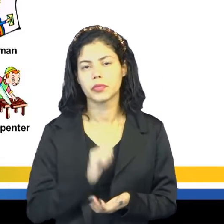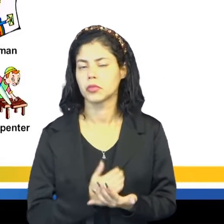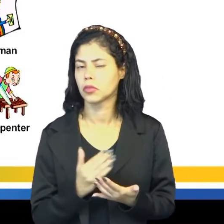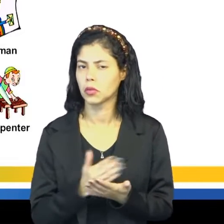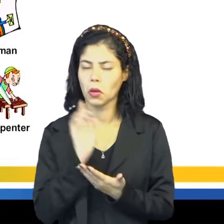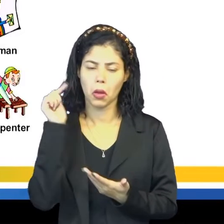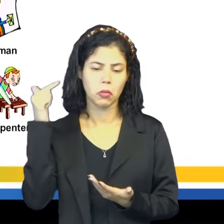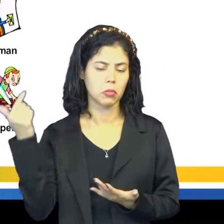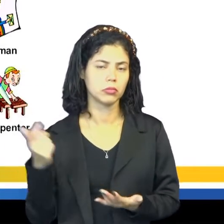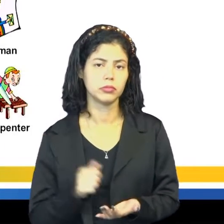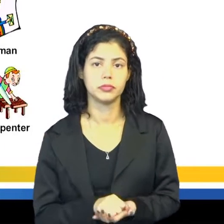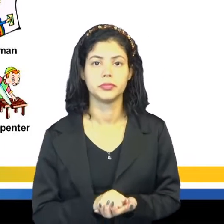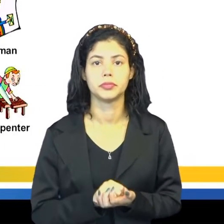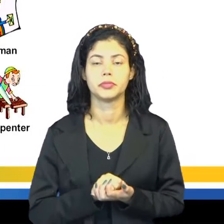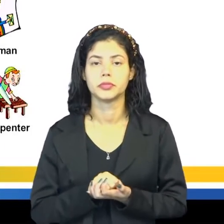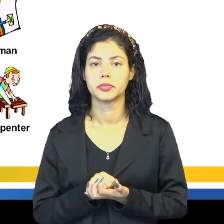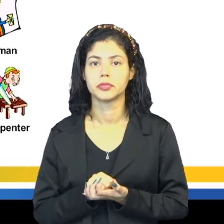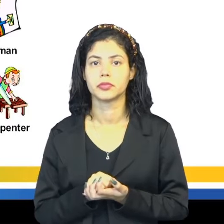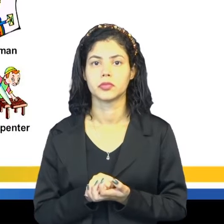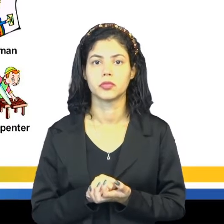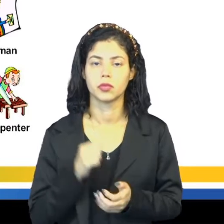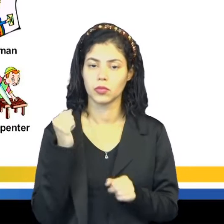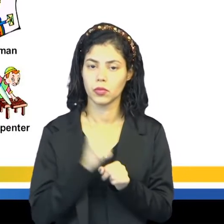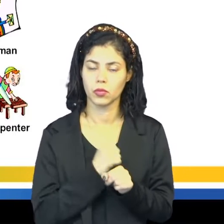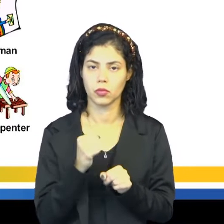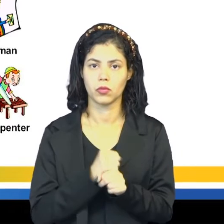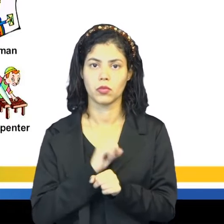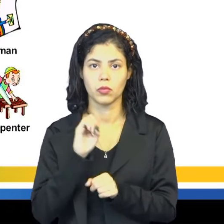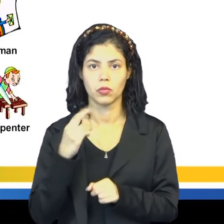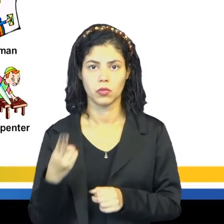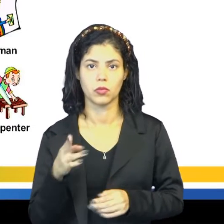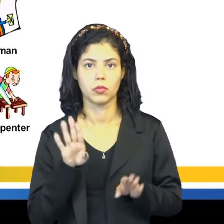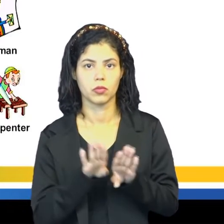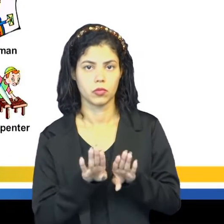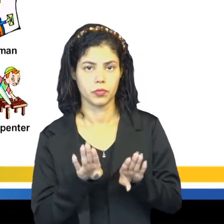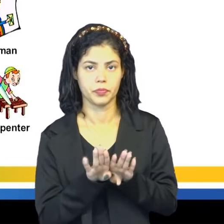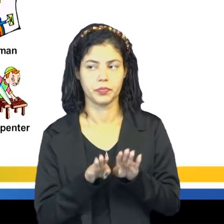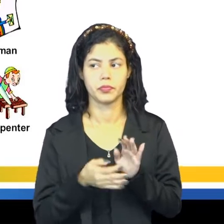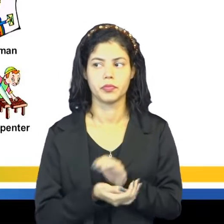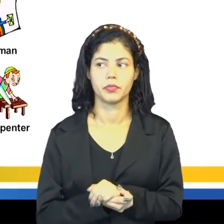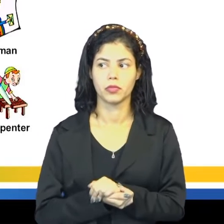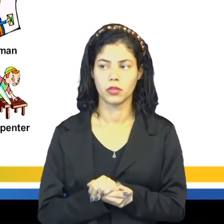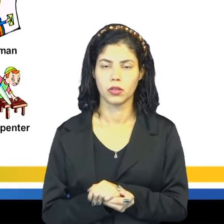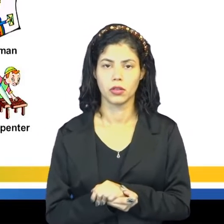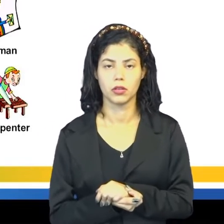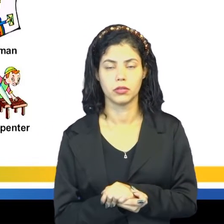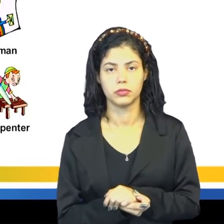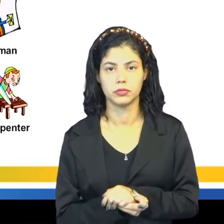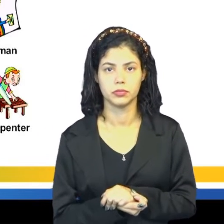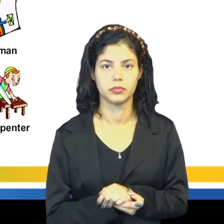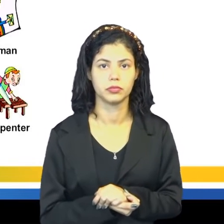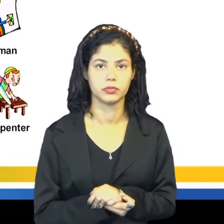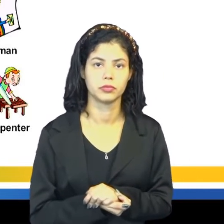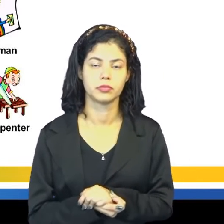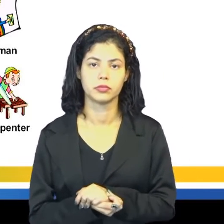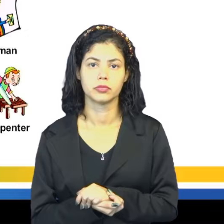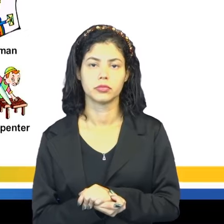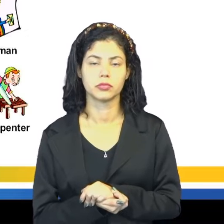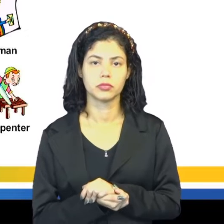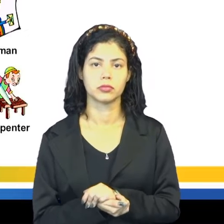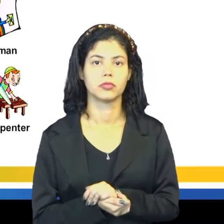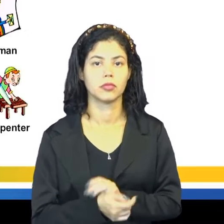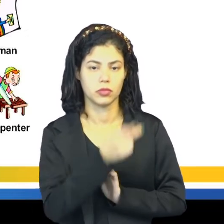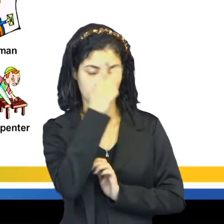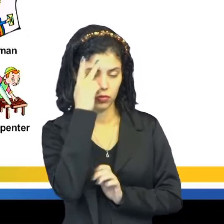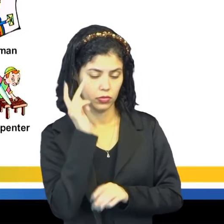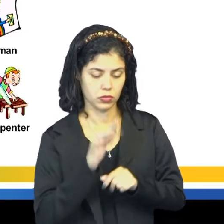enfim. Builder, construtor ou construtora também. Butcher, que é o